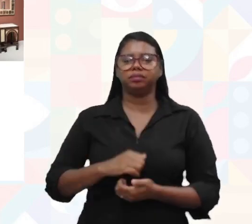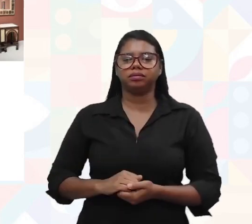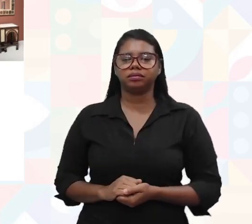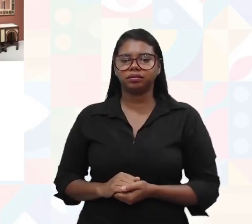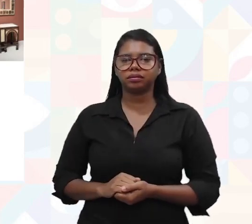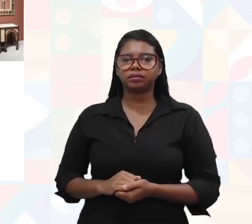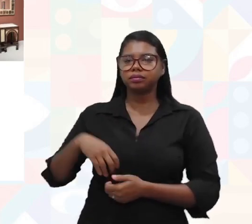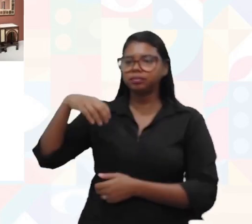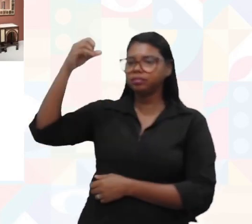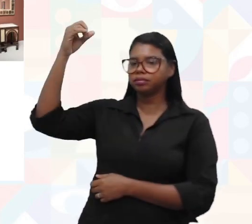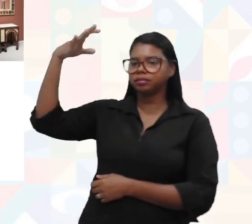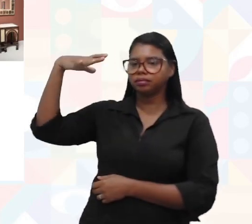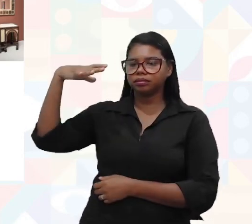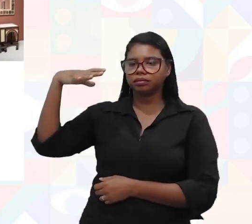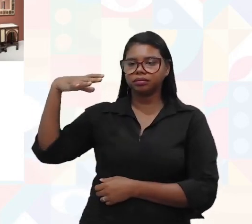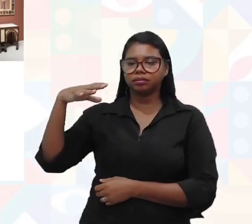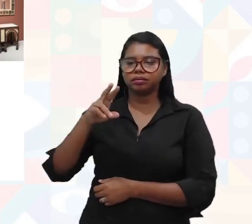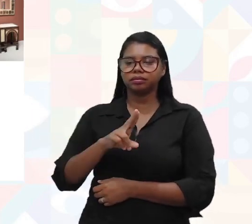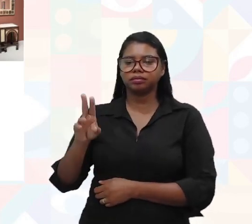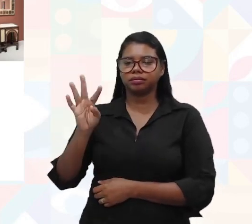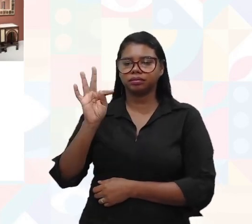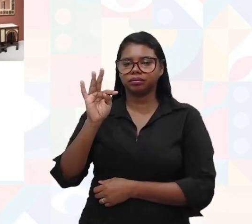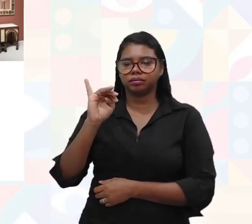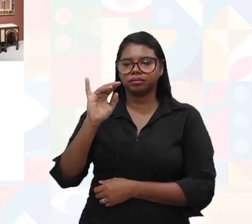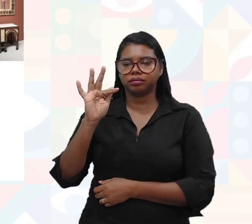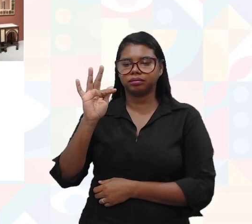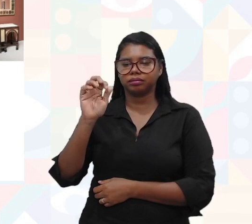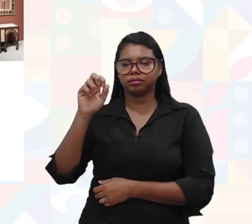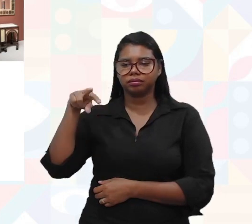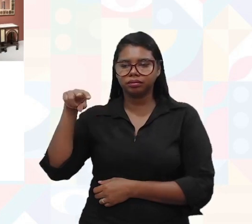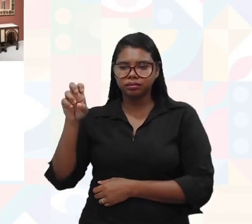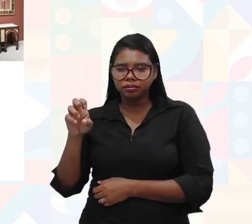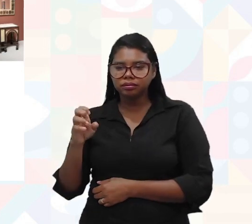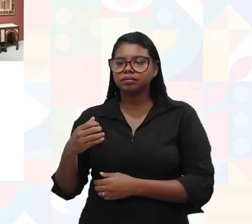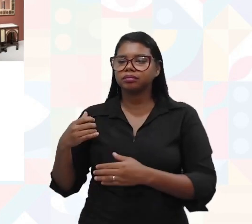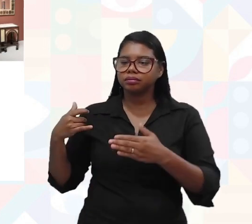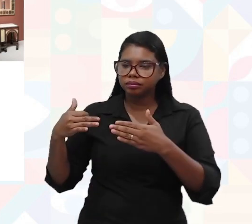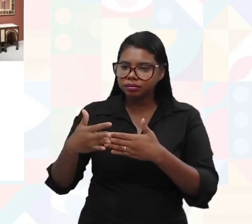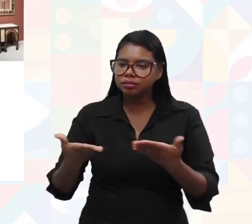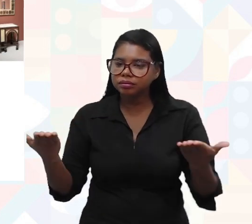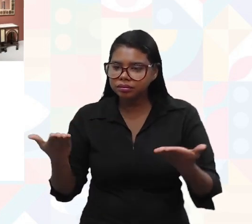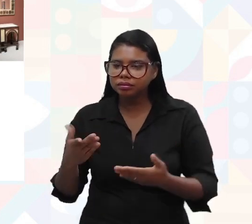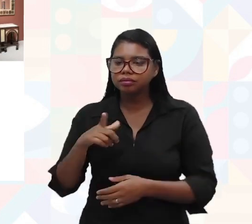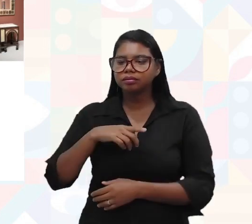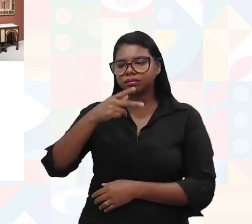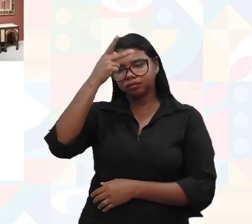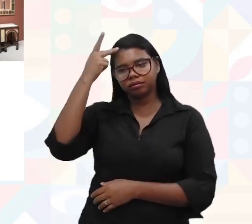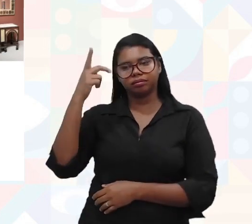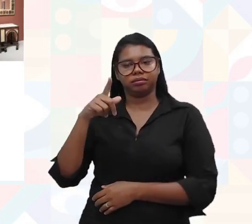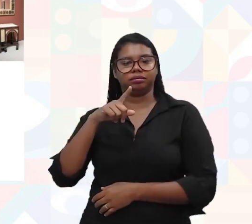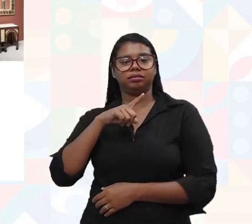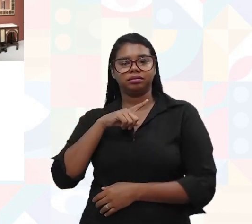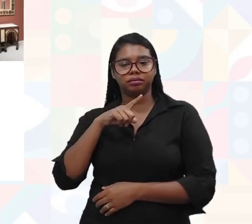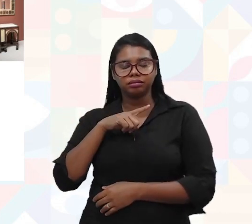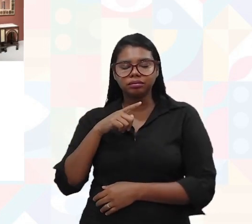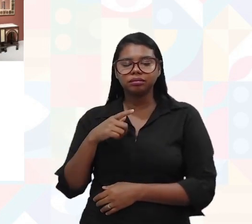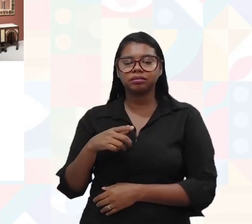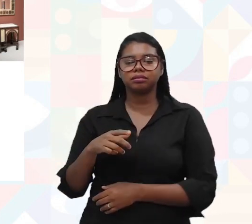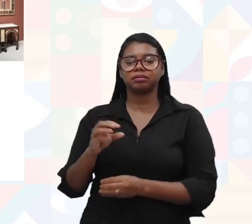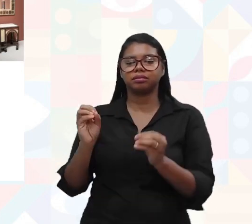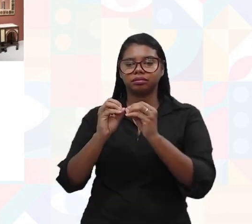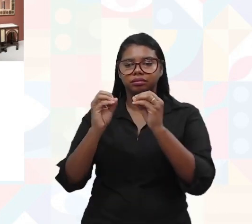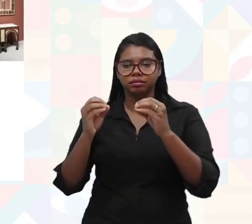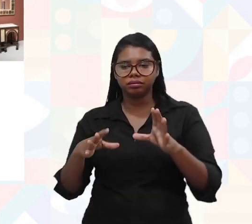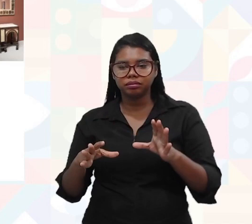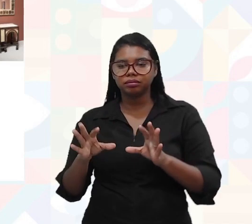abajur Tiffany, né? Que até hoje é utilizado dentro do design de interiores. São peças que são feitas até hoje